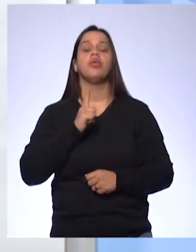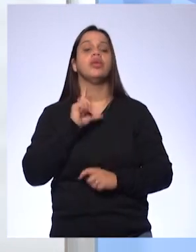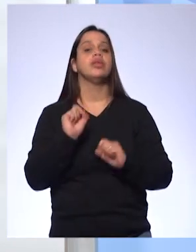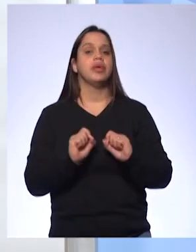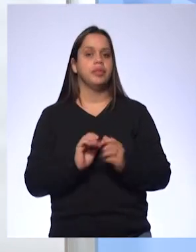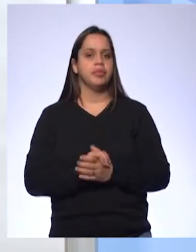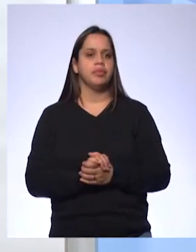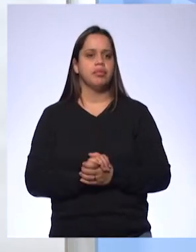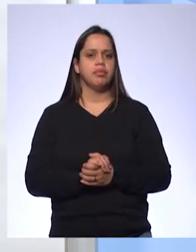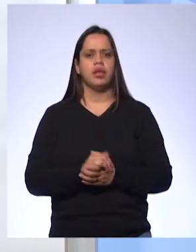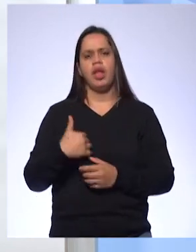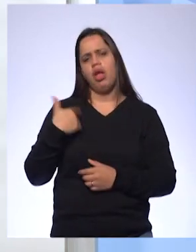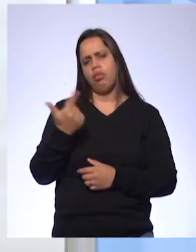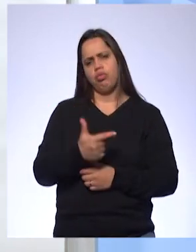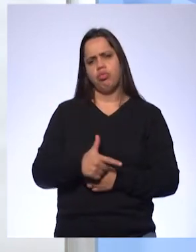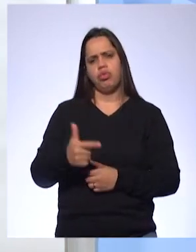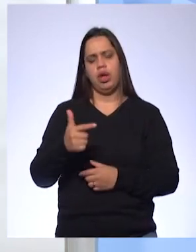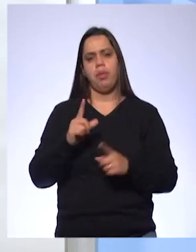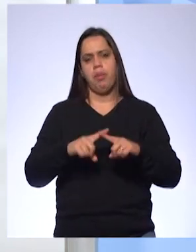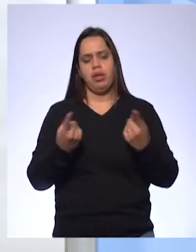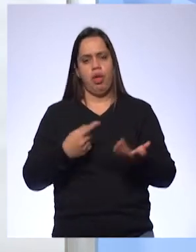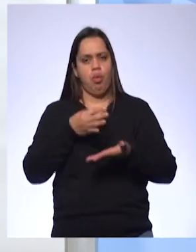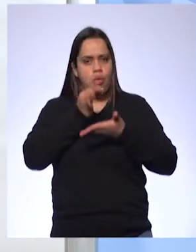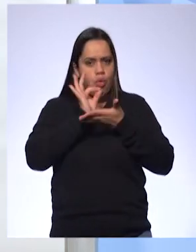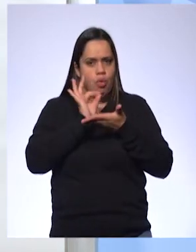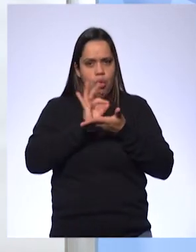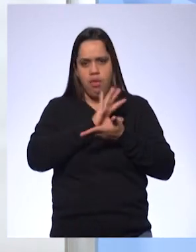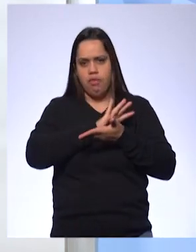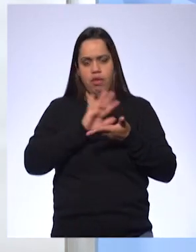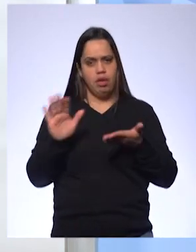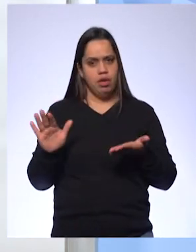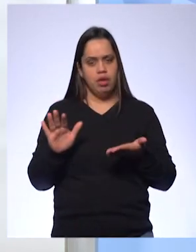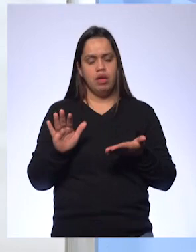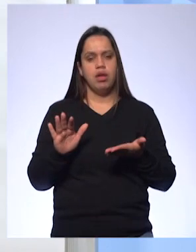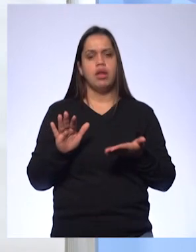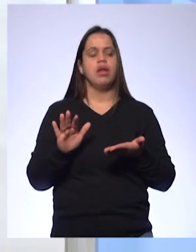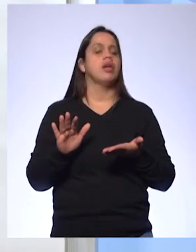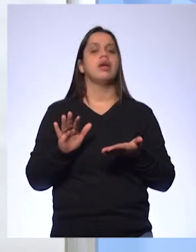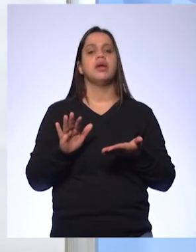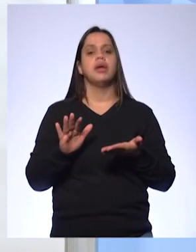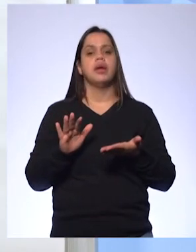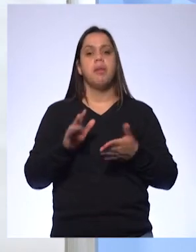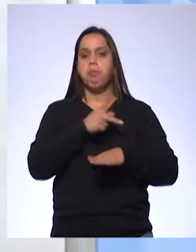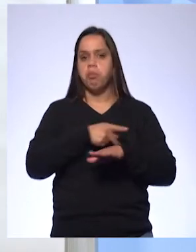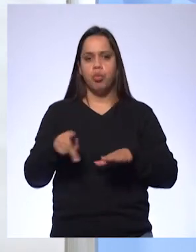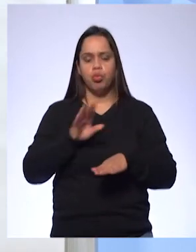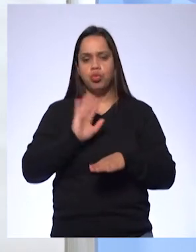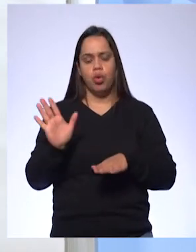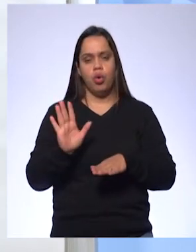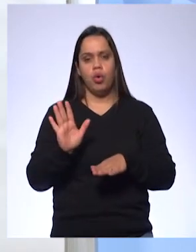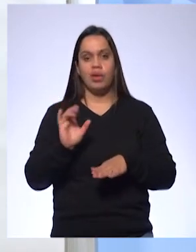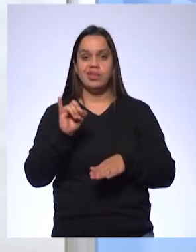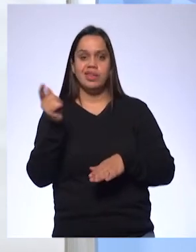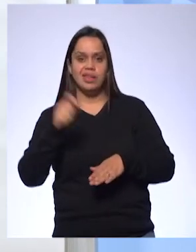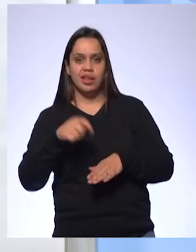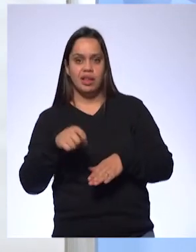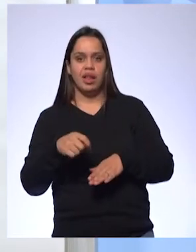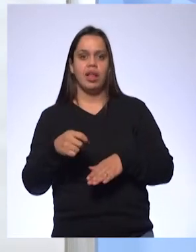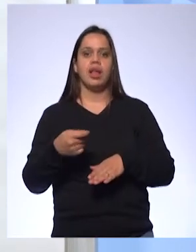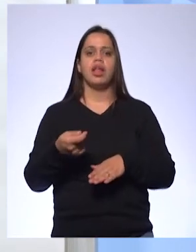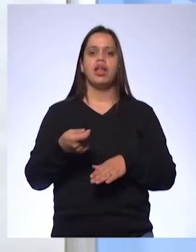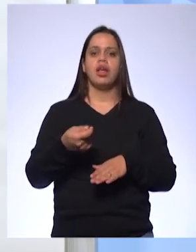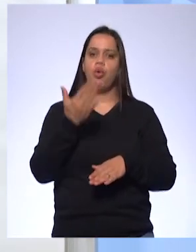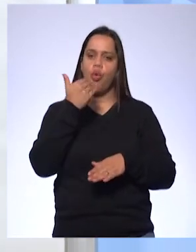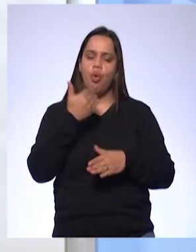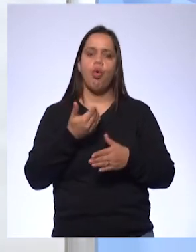manhã? Eu não tenho essas coisas aí. Eu tomo café só e geralmente, quando dá tempo, eu como lá um pãozinho com